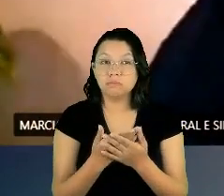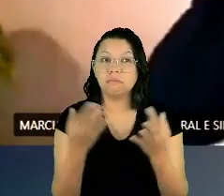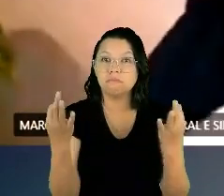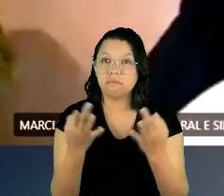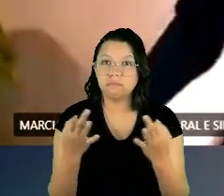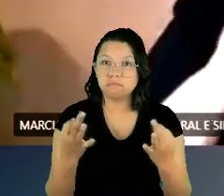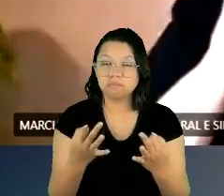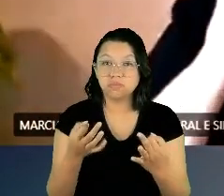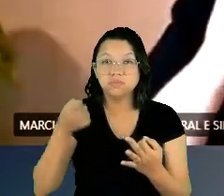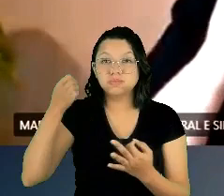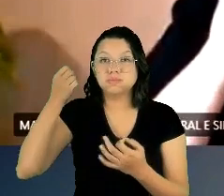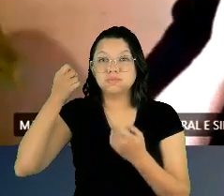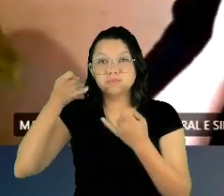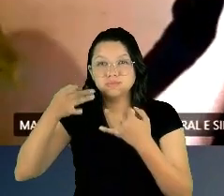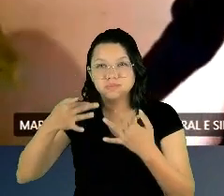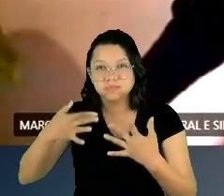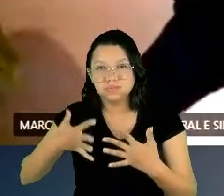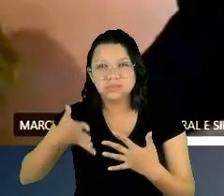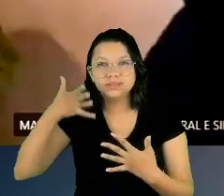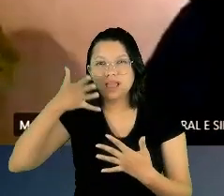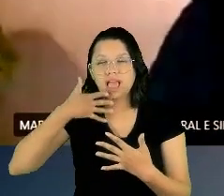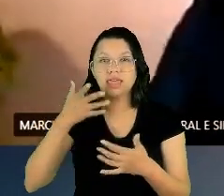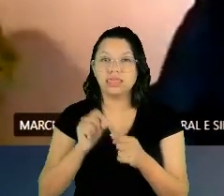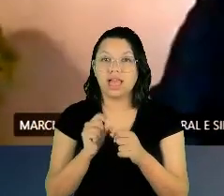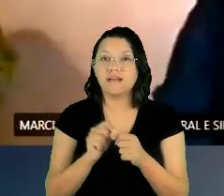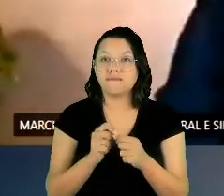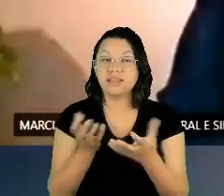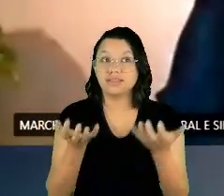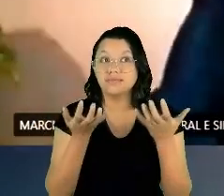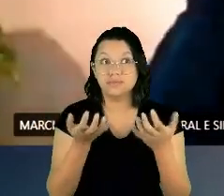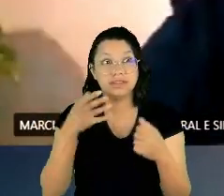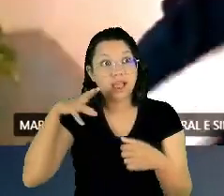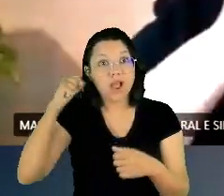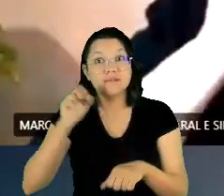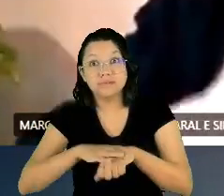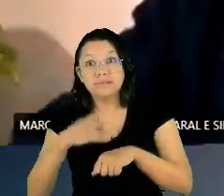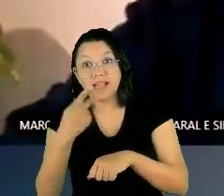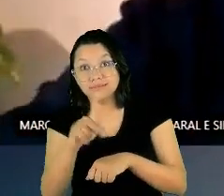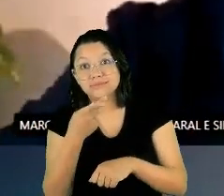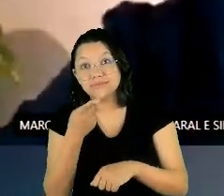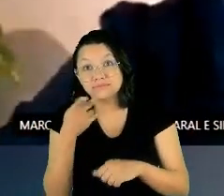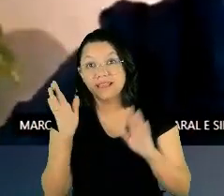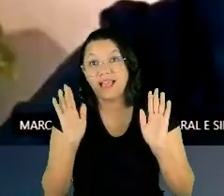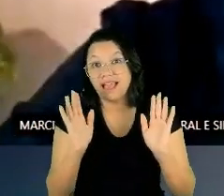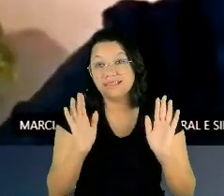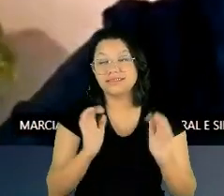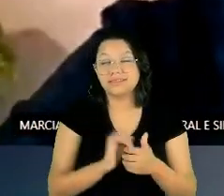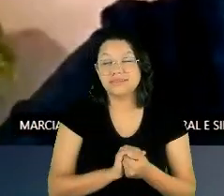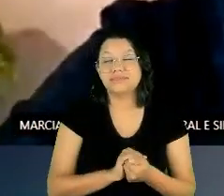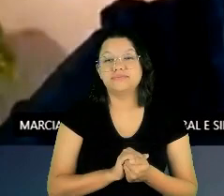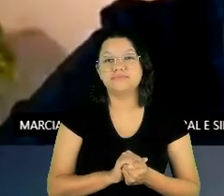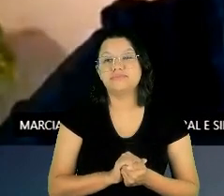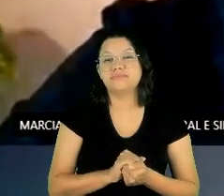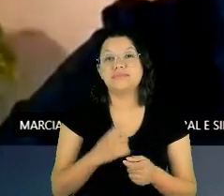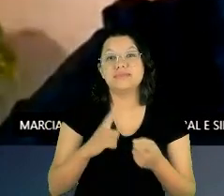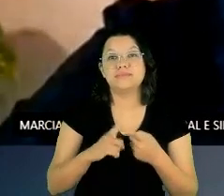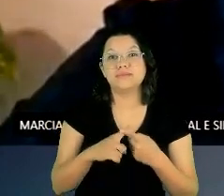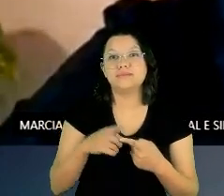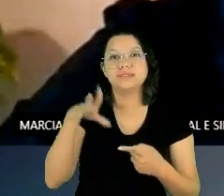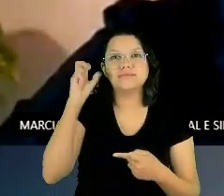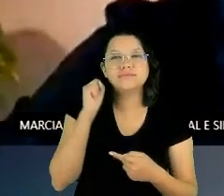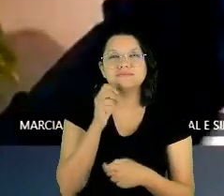pelos estudos tão interessantes, pela exposição que ela fez. Minha vontade, na verdade, era prolongar a fala dela o máximo